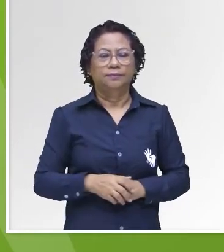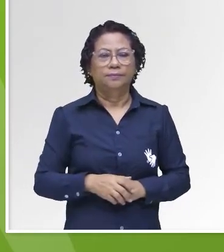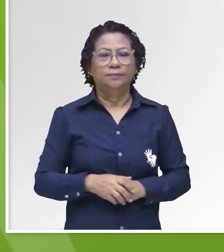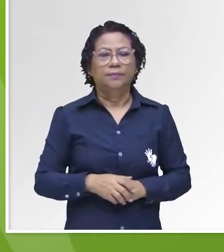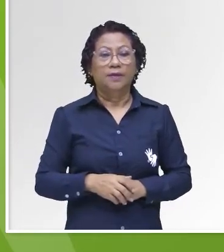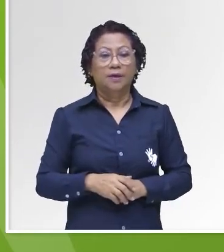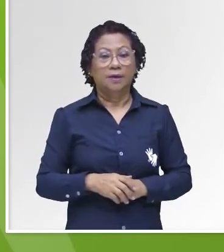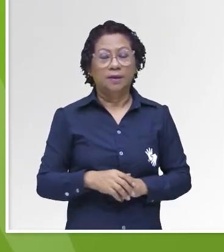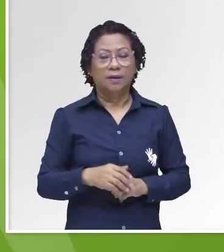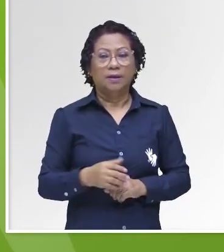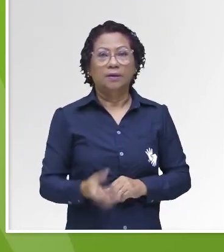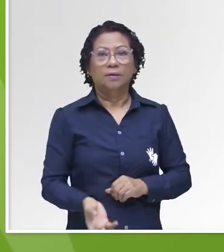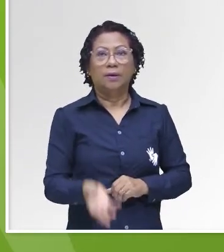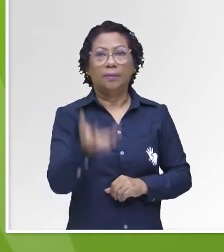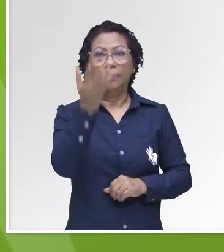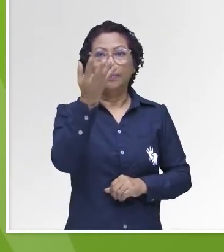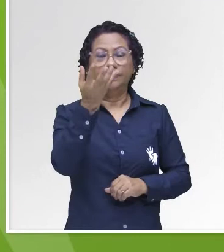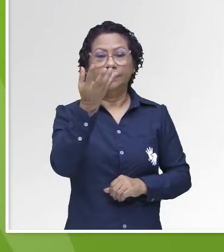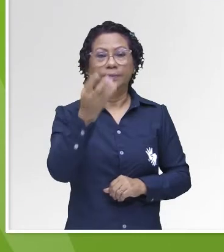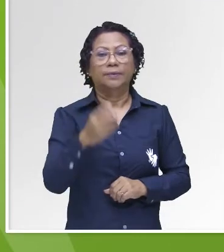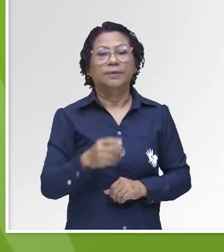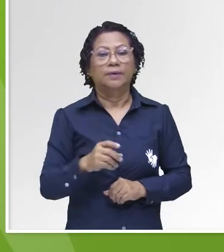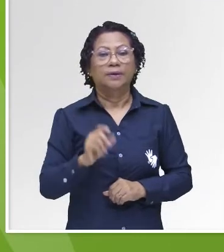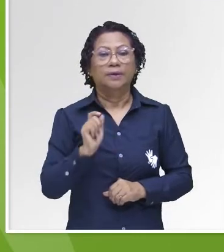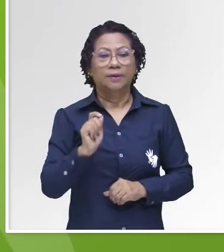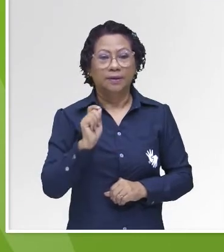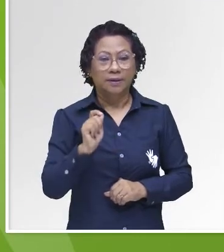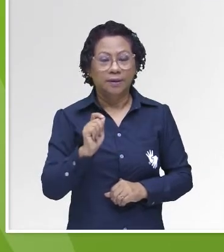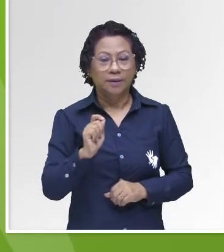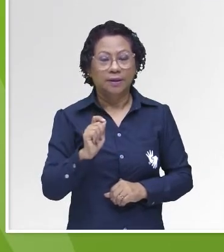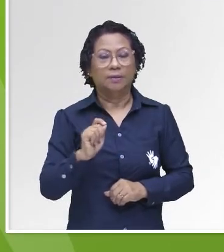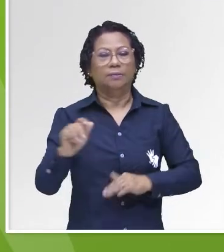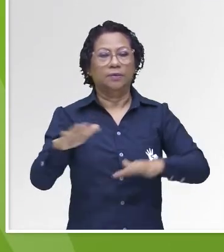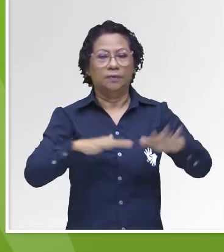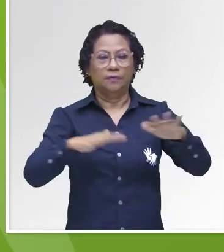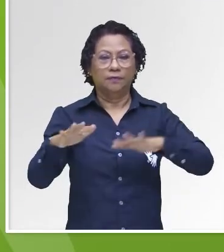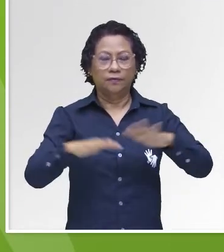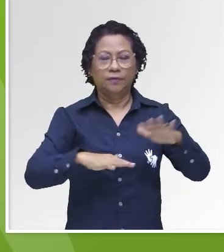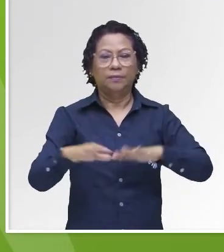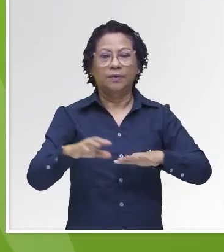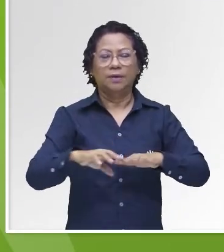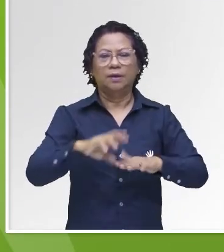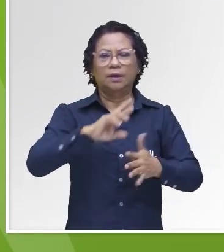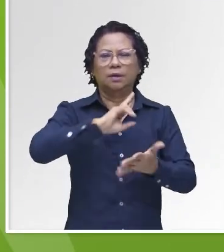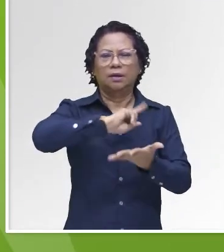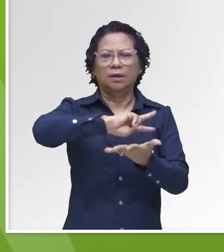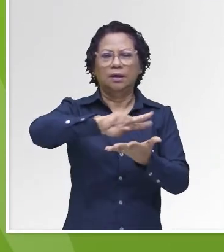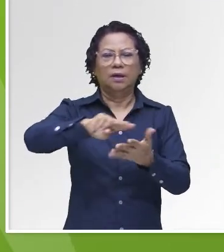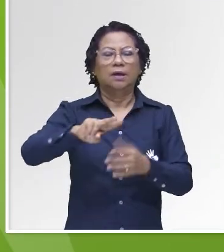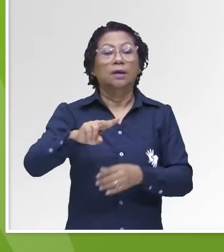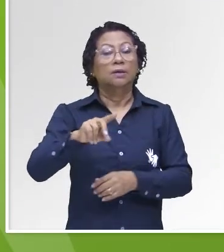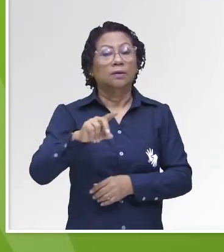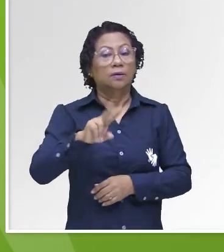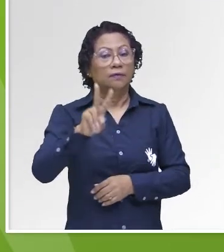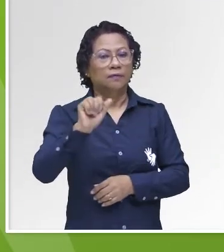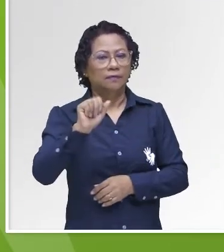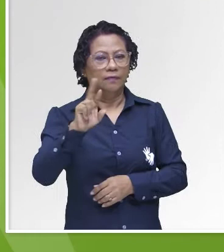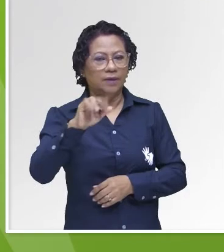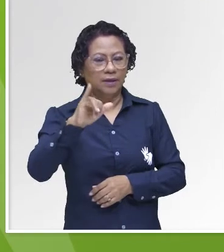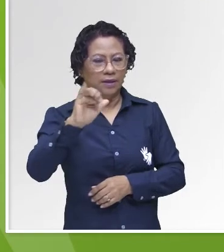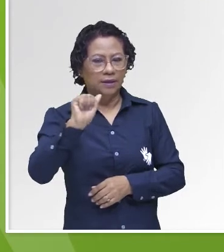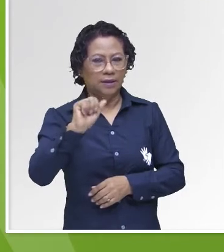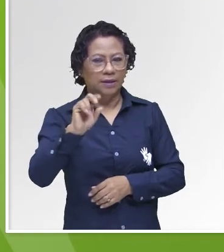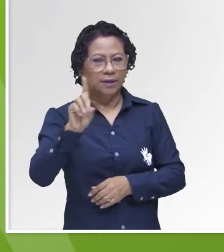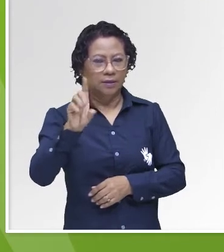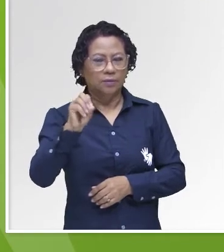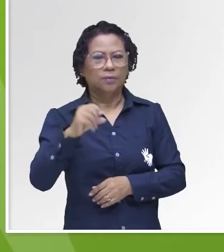vertical, ele é um movimento uniformemente variado. especificamente uma queda livre.